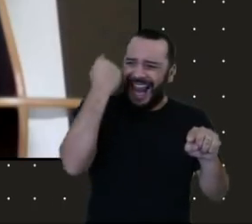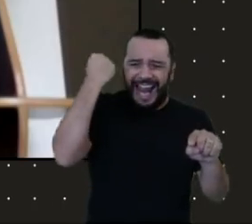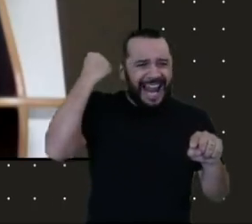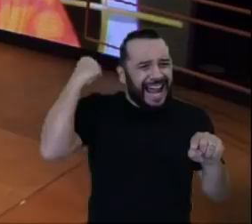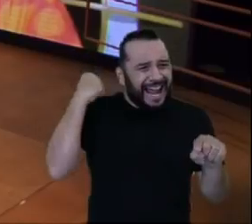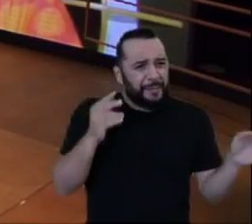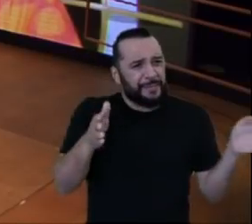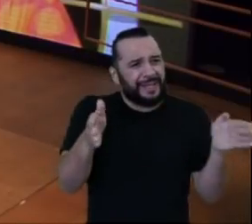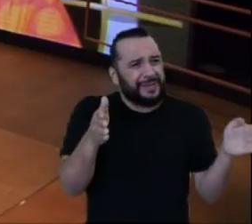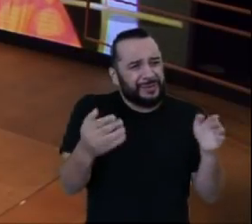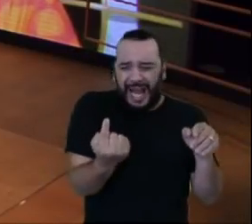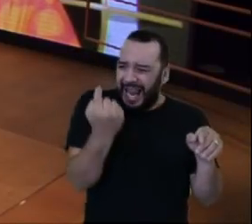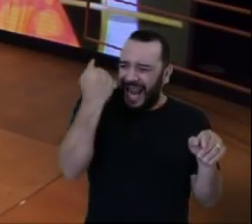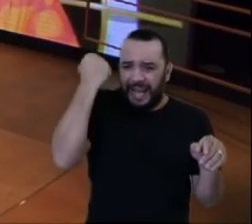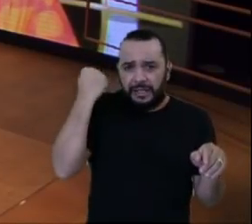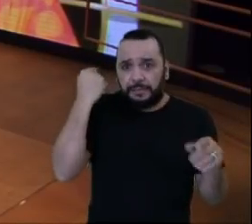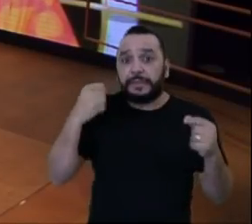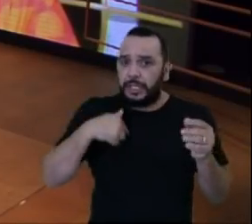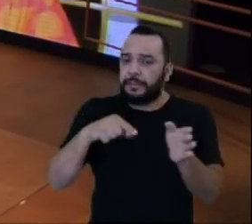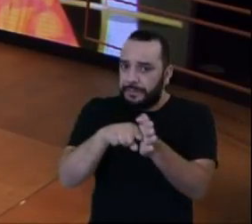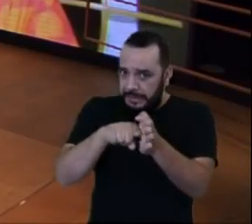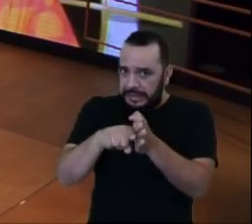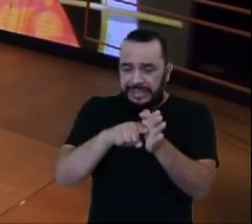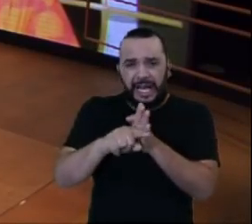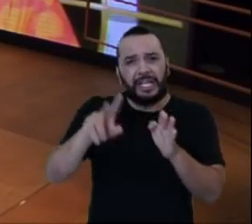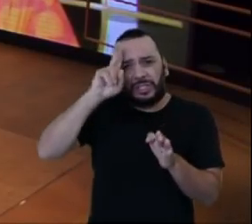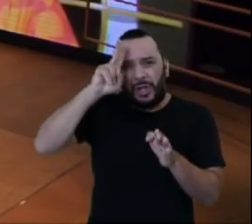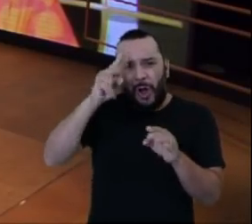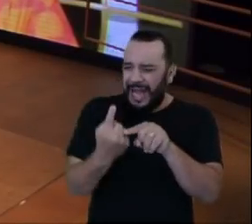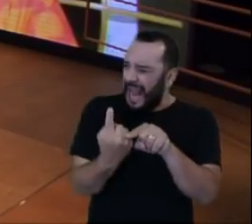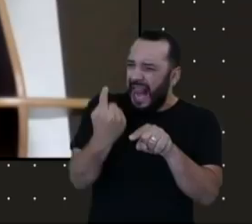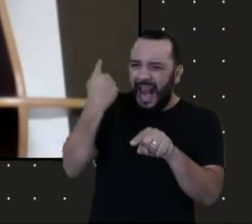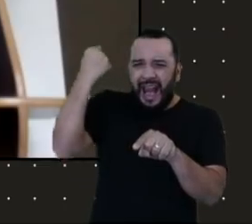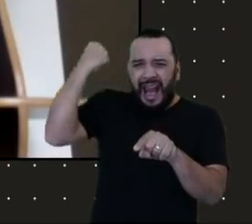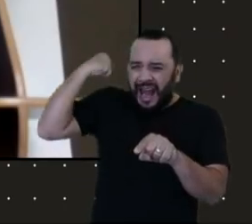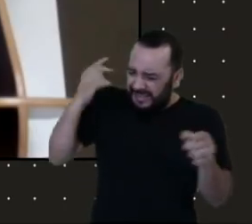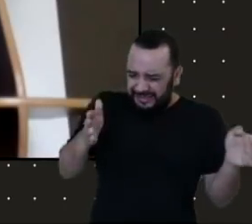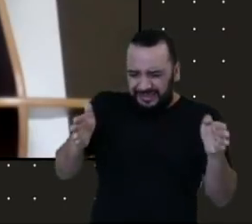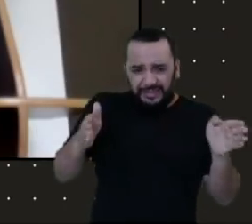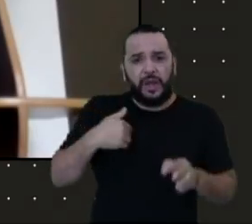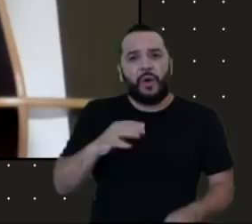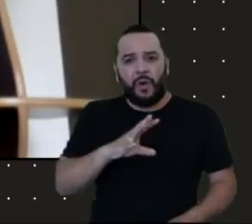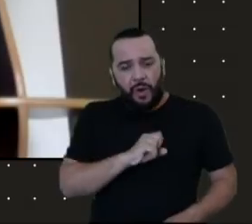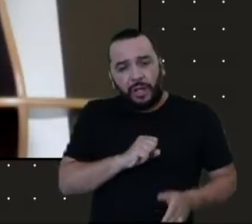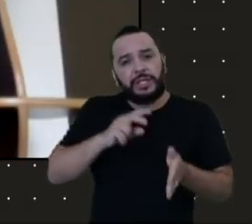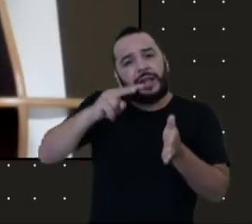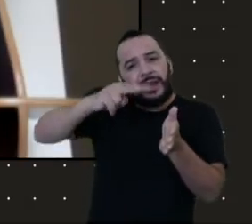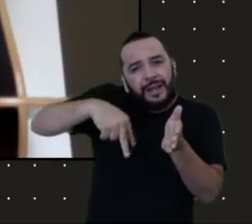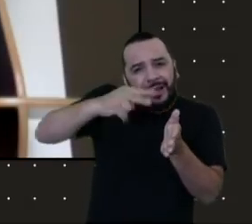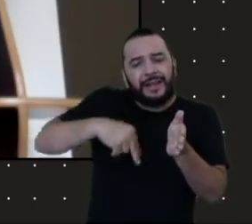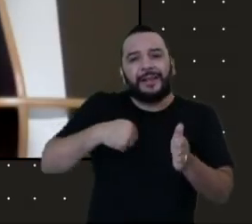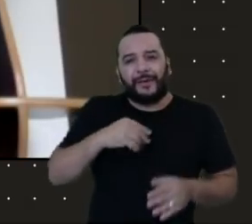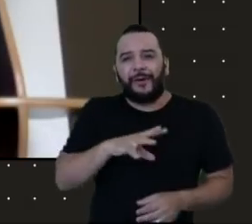Record. Existe algum preparo especial para fazer, né, para atuar nesse tipo de novela?